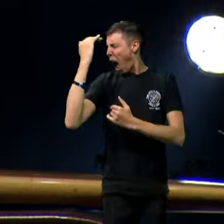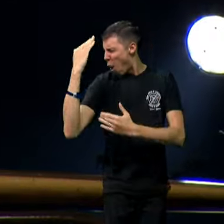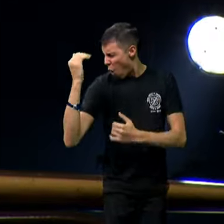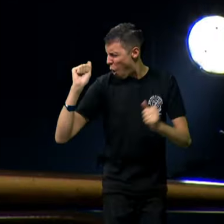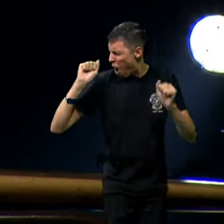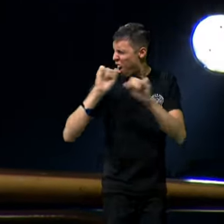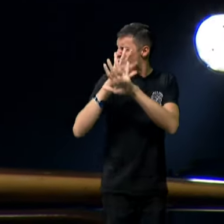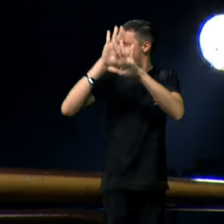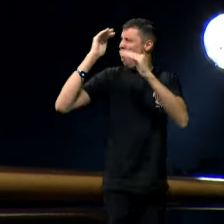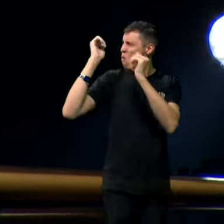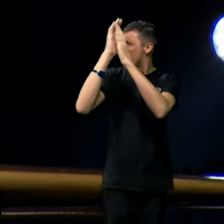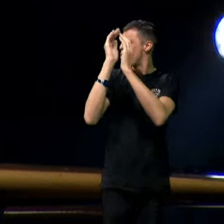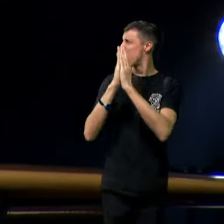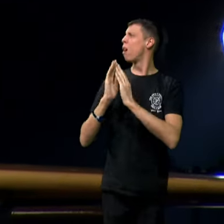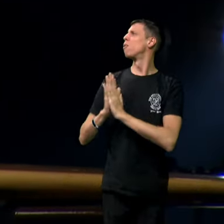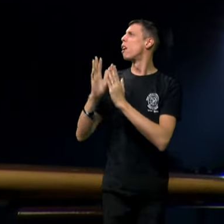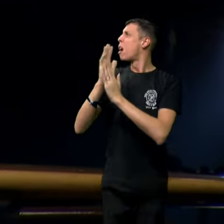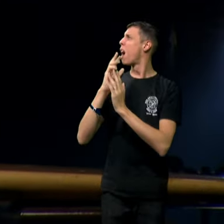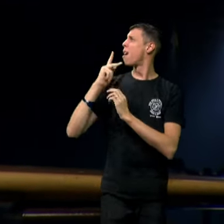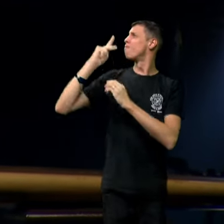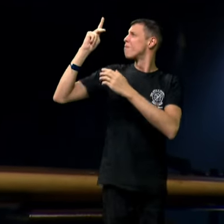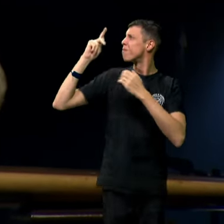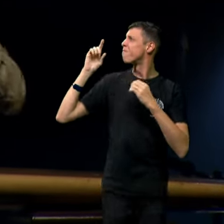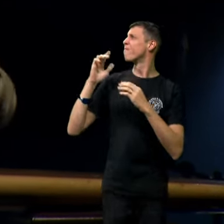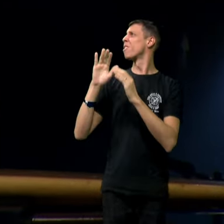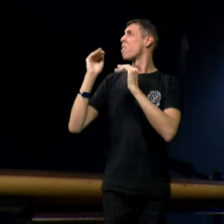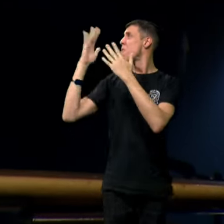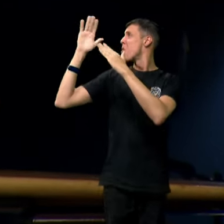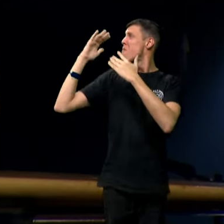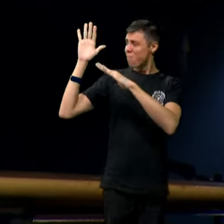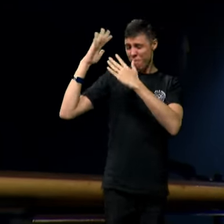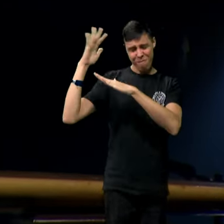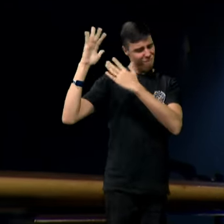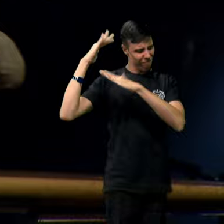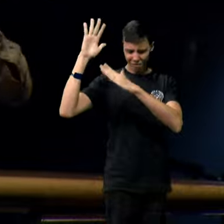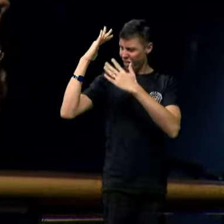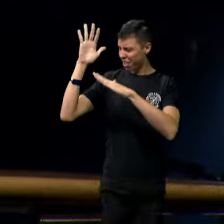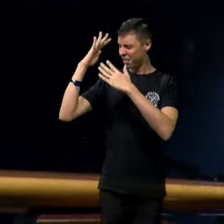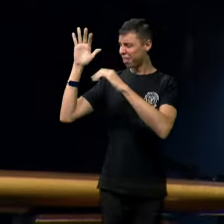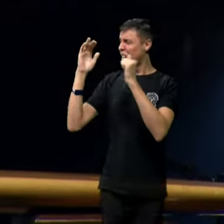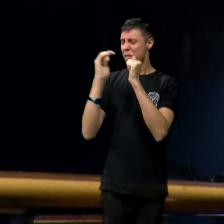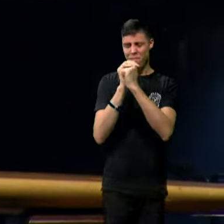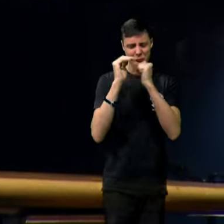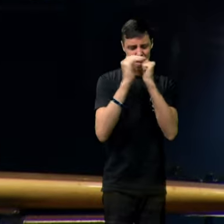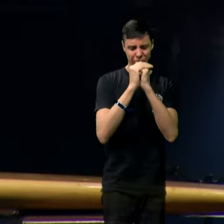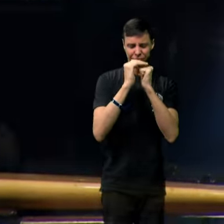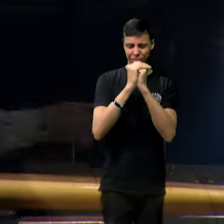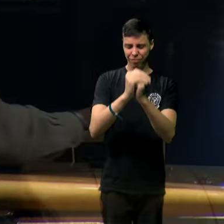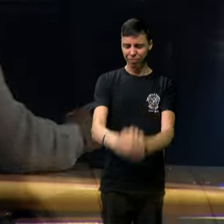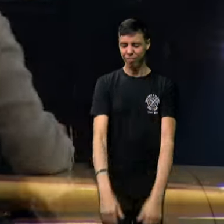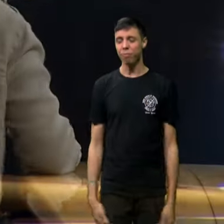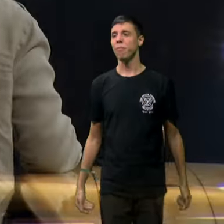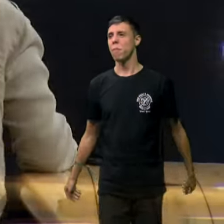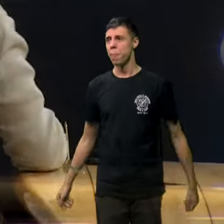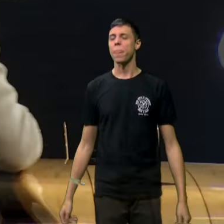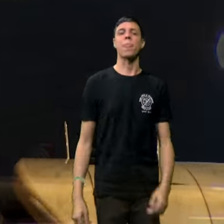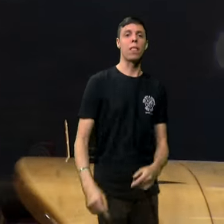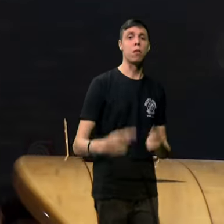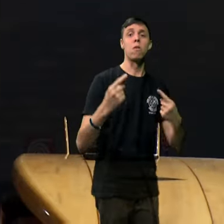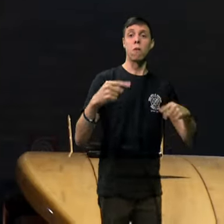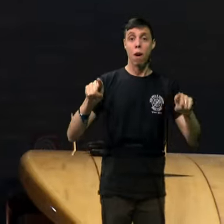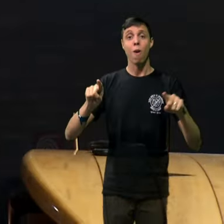glória e o louvor, bate as nossas palmas e louvores para sempre. Adore o Rei